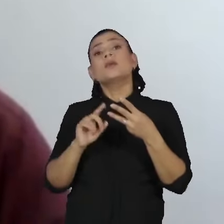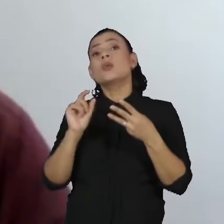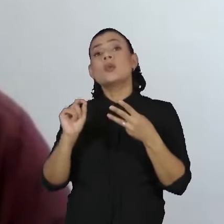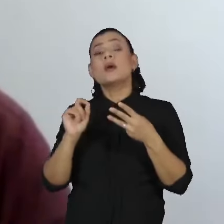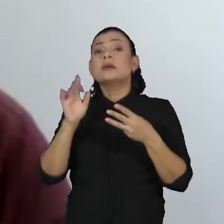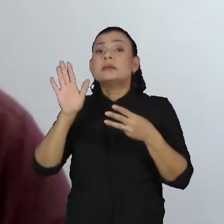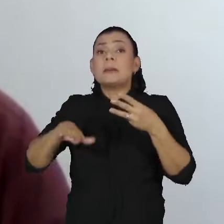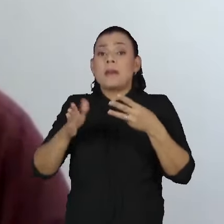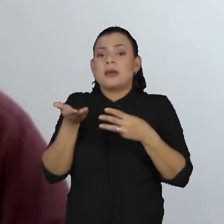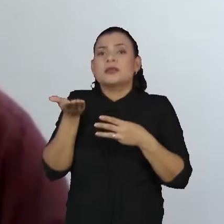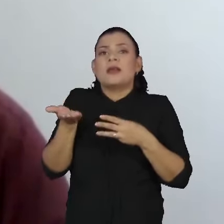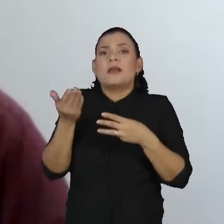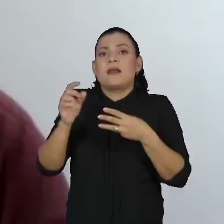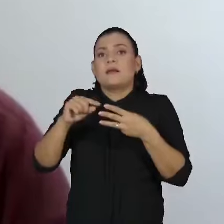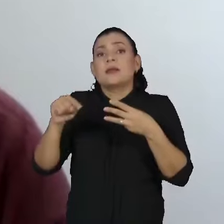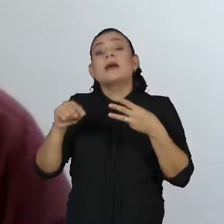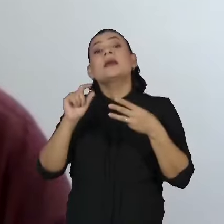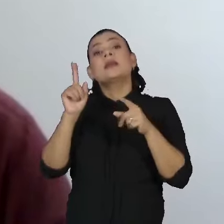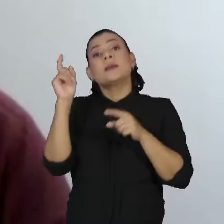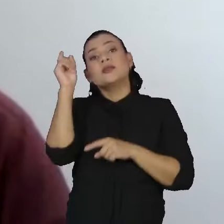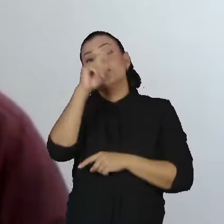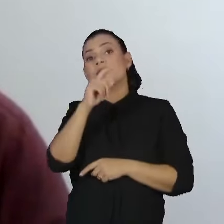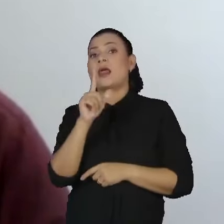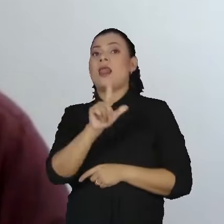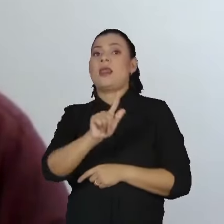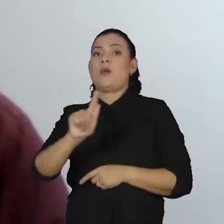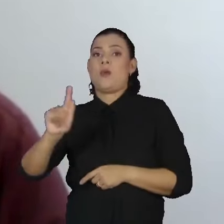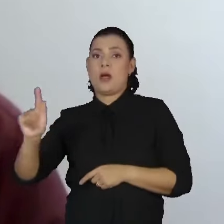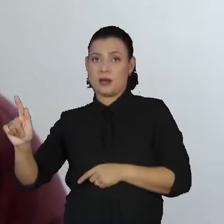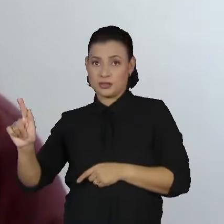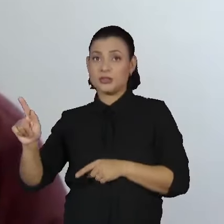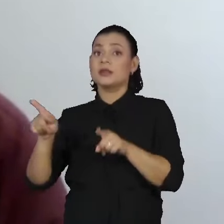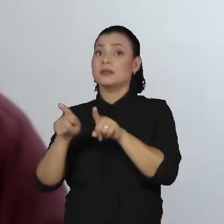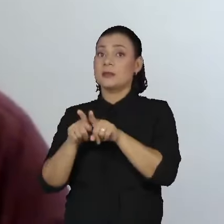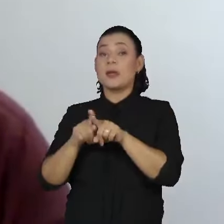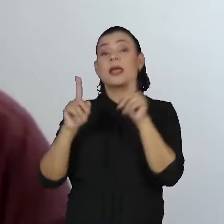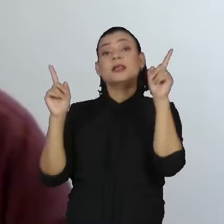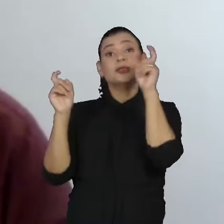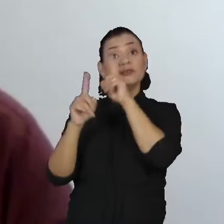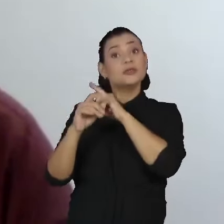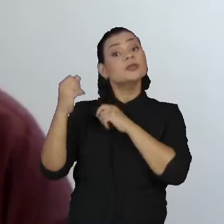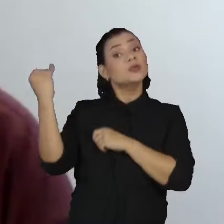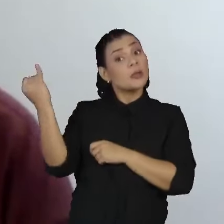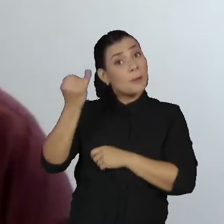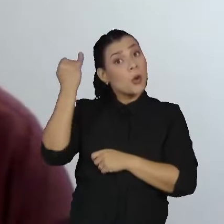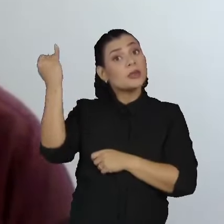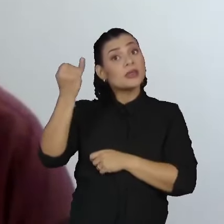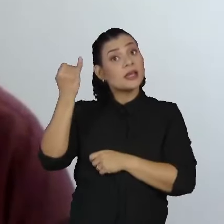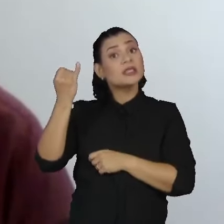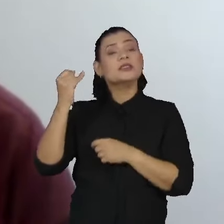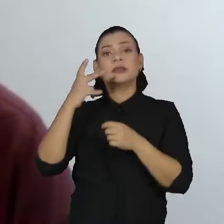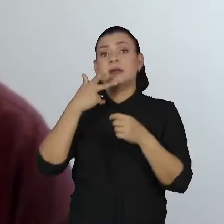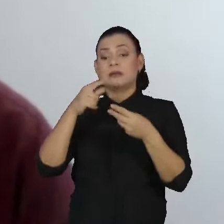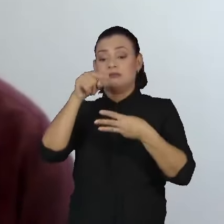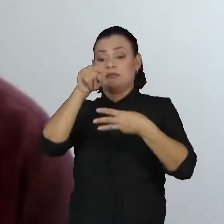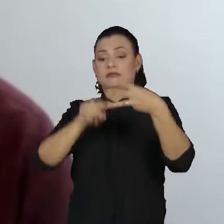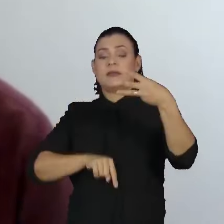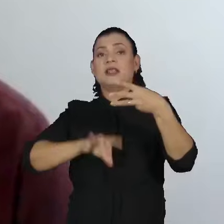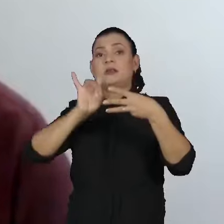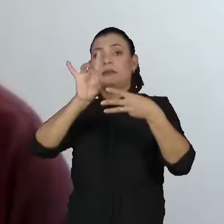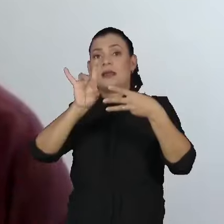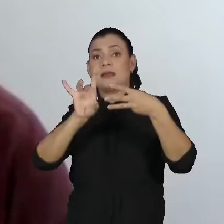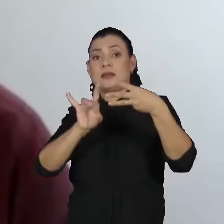assim como a dificuldade na linguagem. Então, é importante classificar a questão do autismo dentro